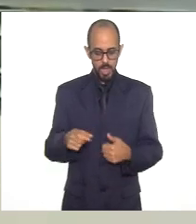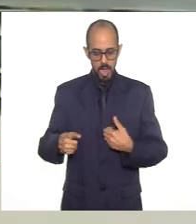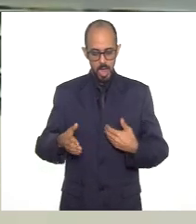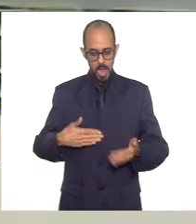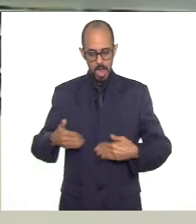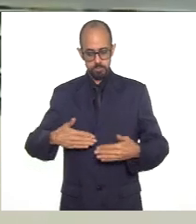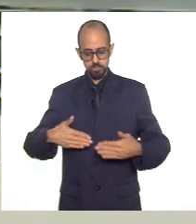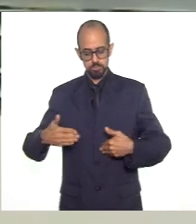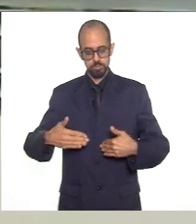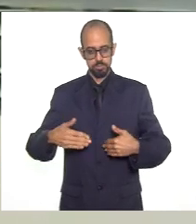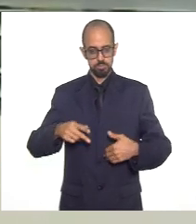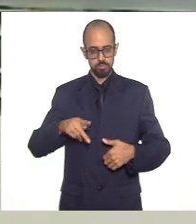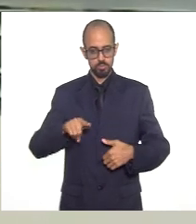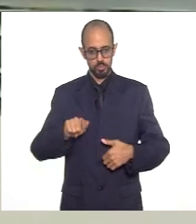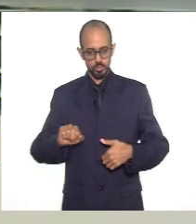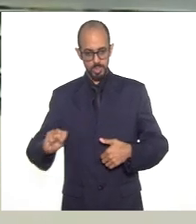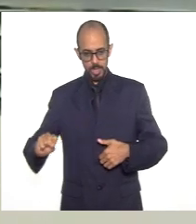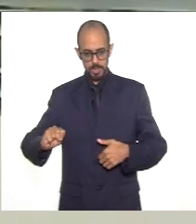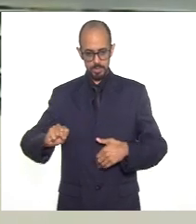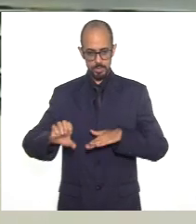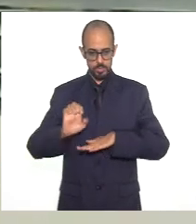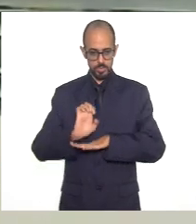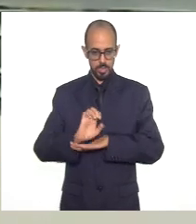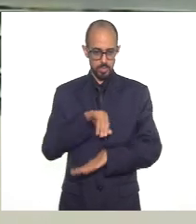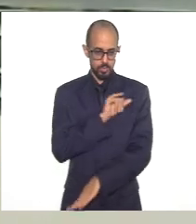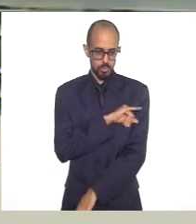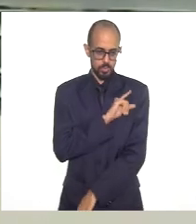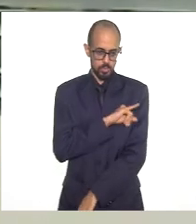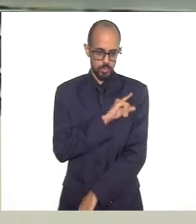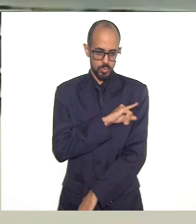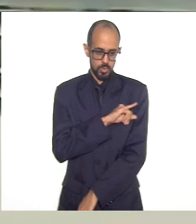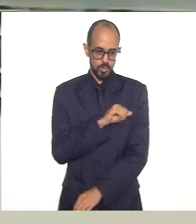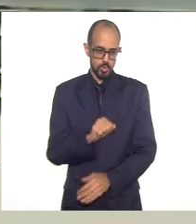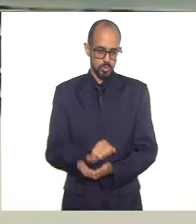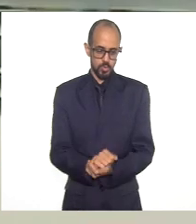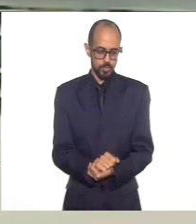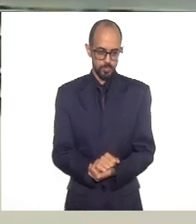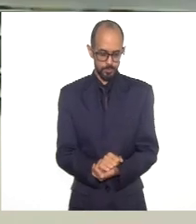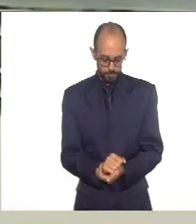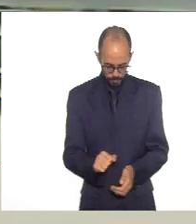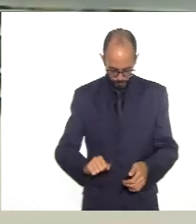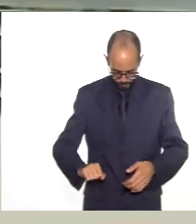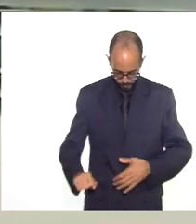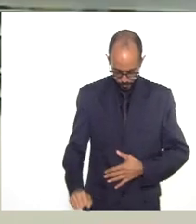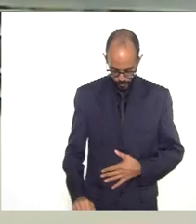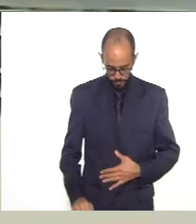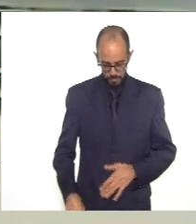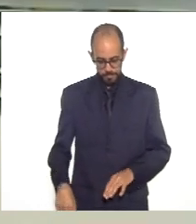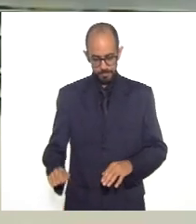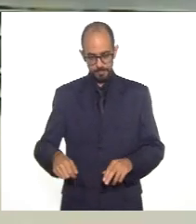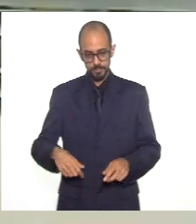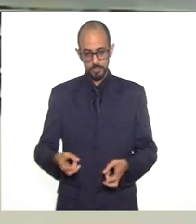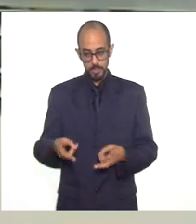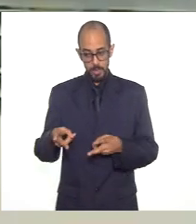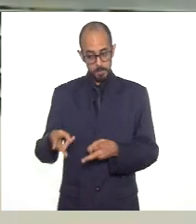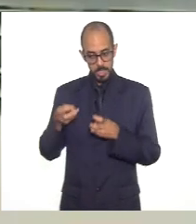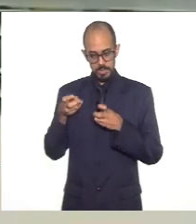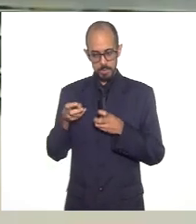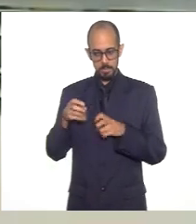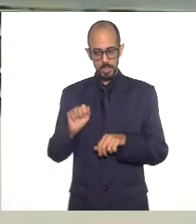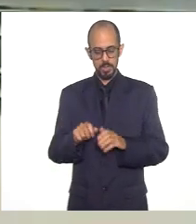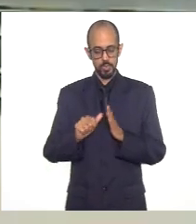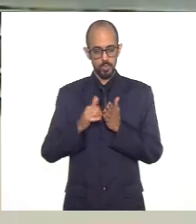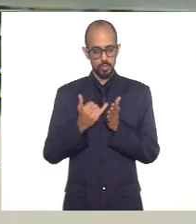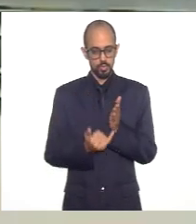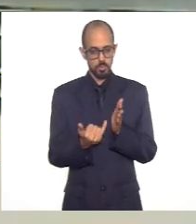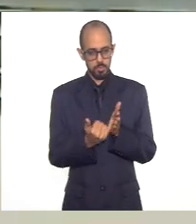gás no estado do Rio de Janeiro, sob o ponto de vista do tributo e sob o